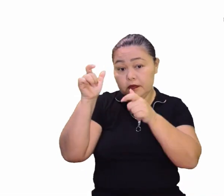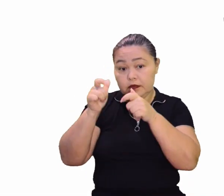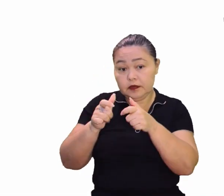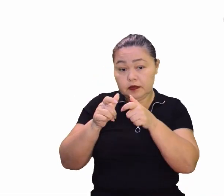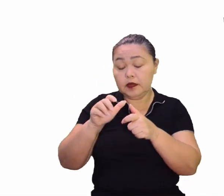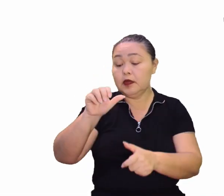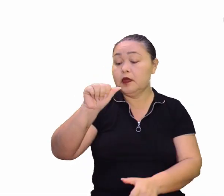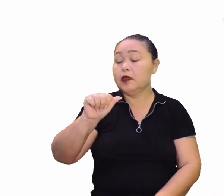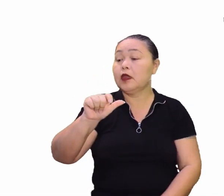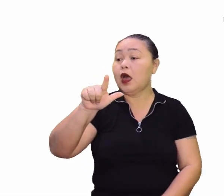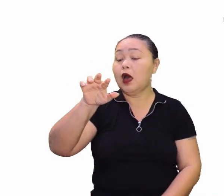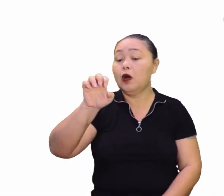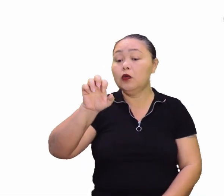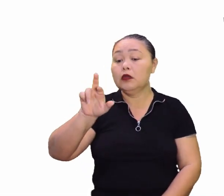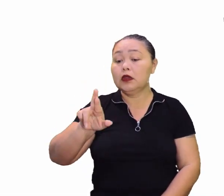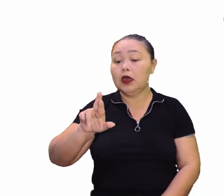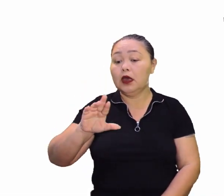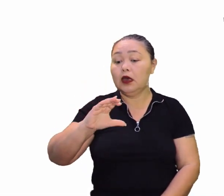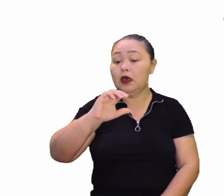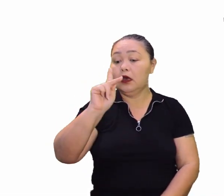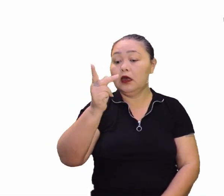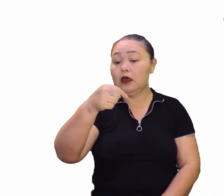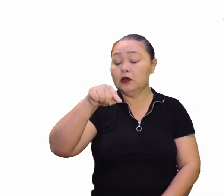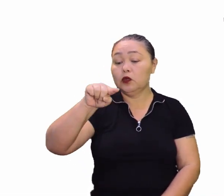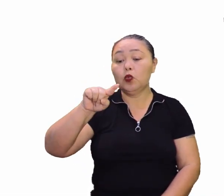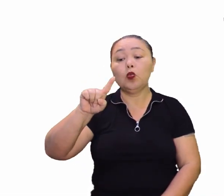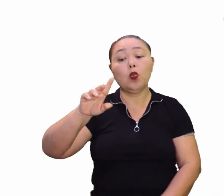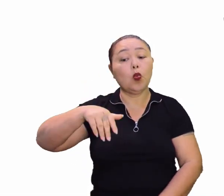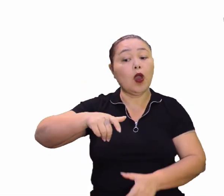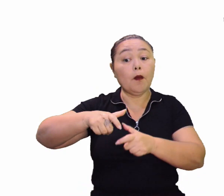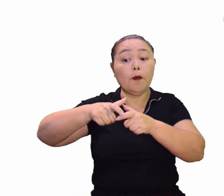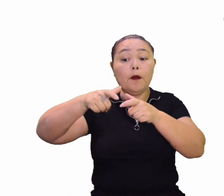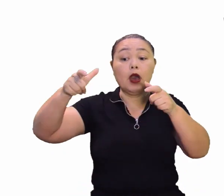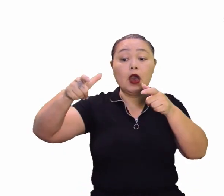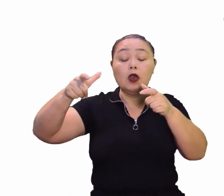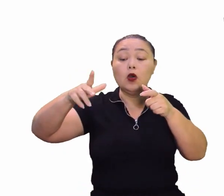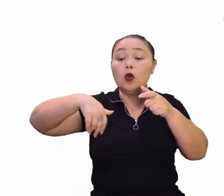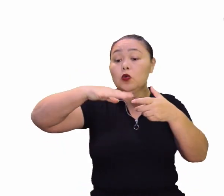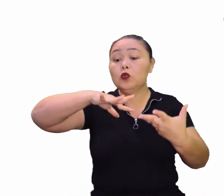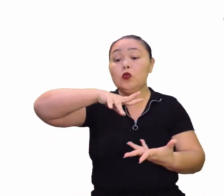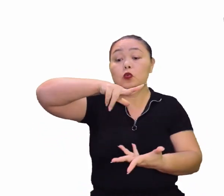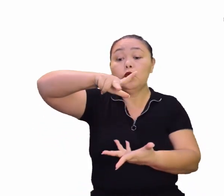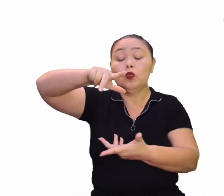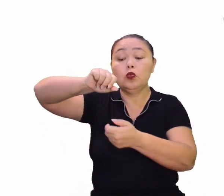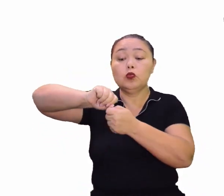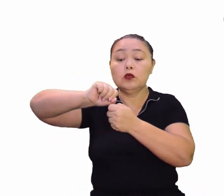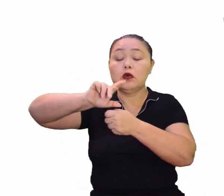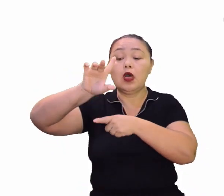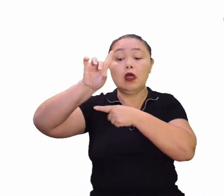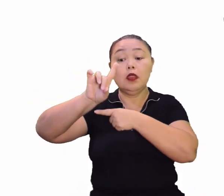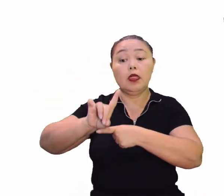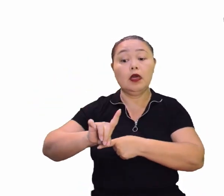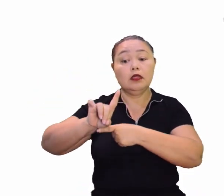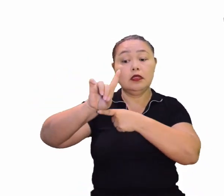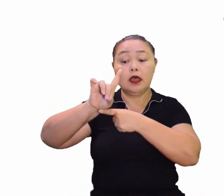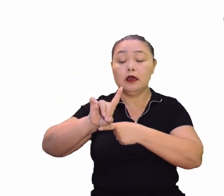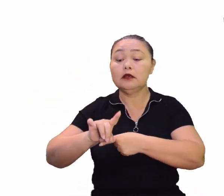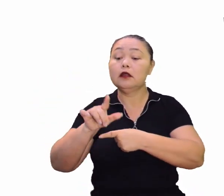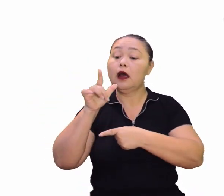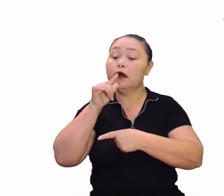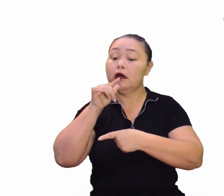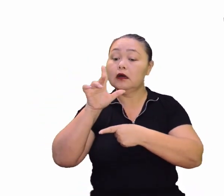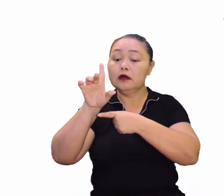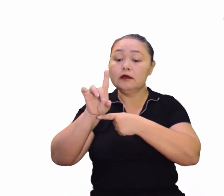falar que ele, professor Jorge, é o maior aquífero do mundo em densidade hídrica.